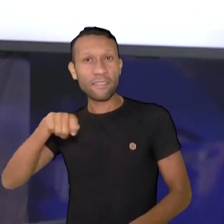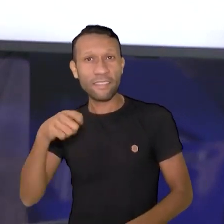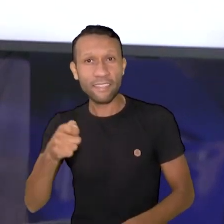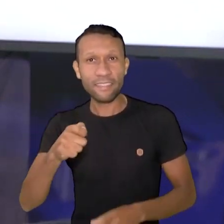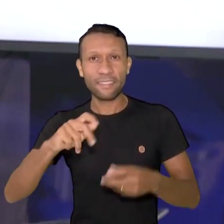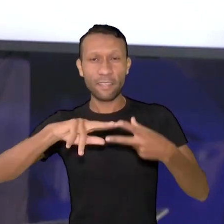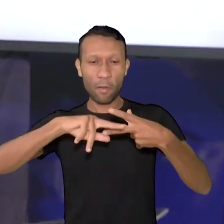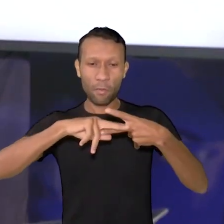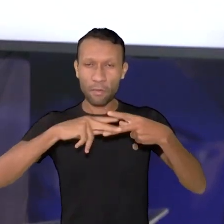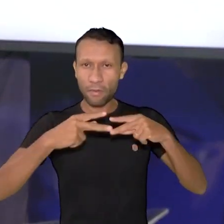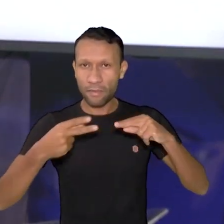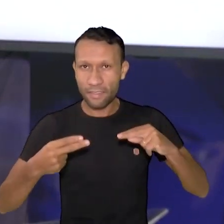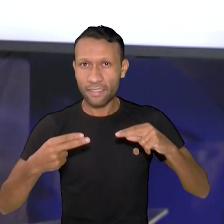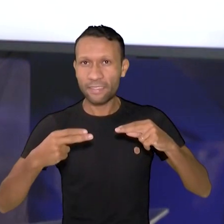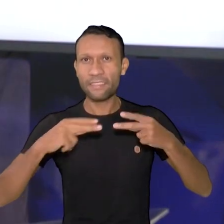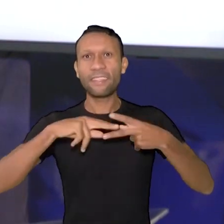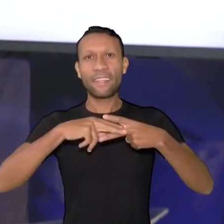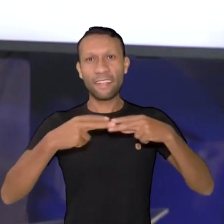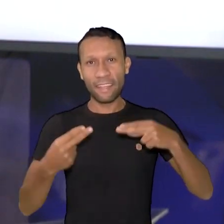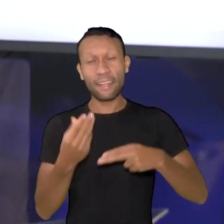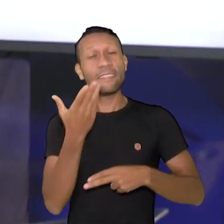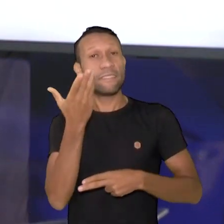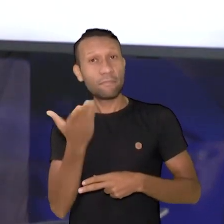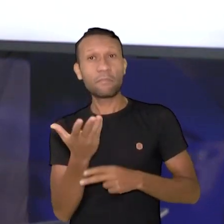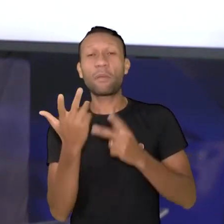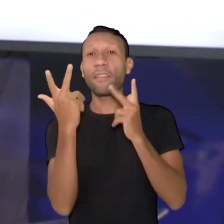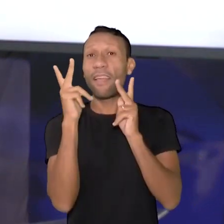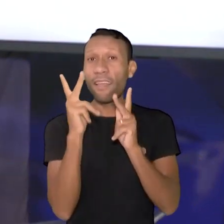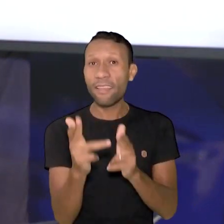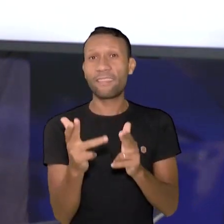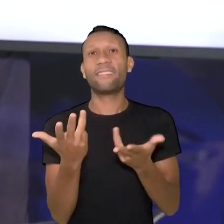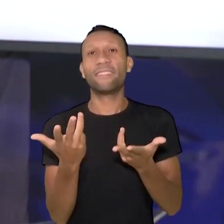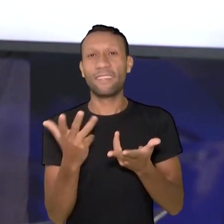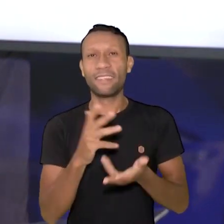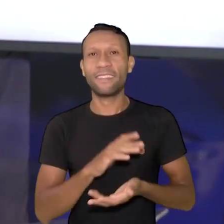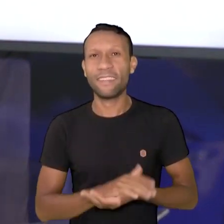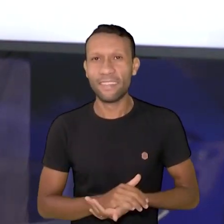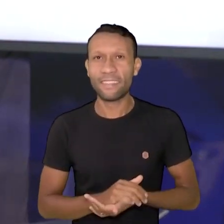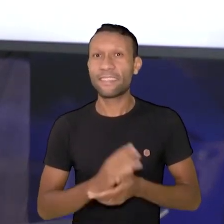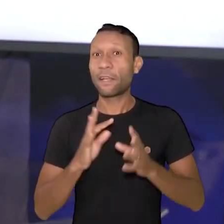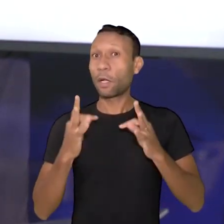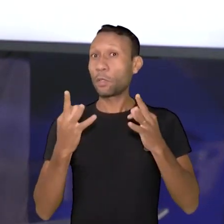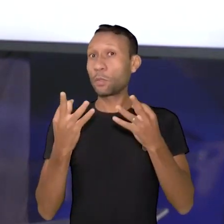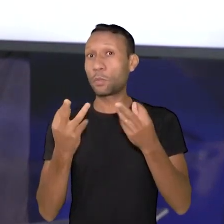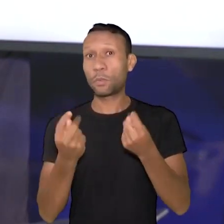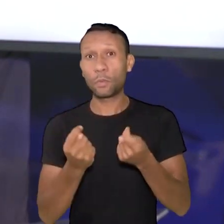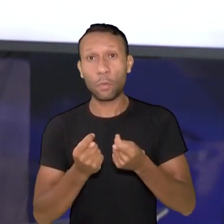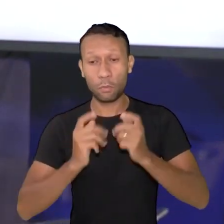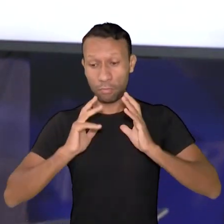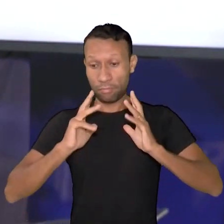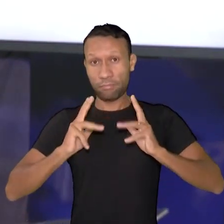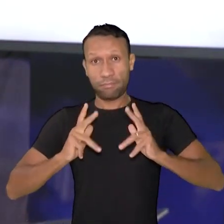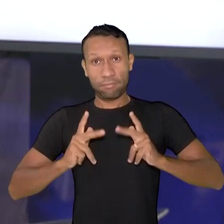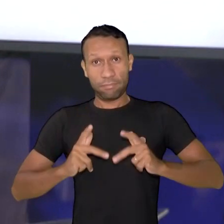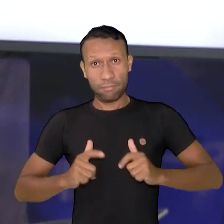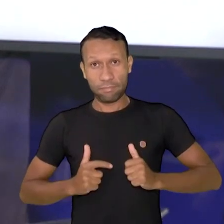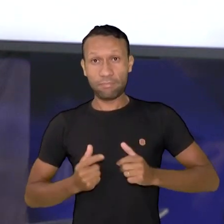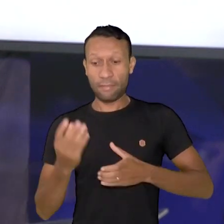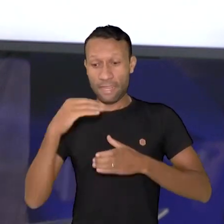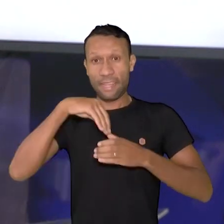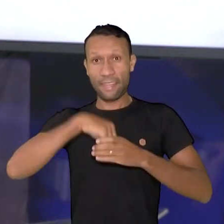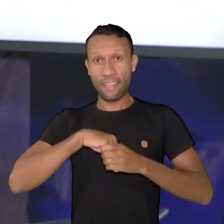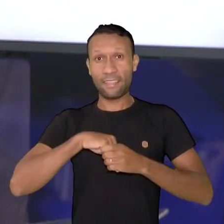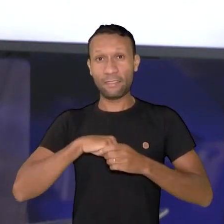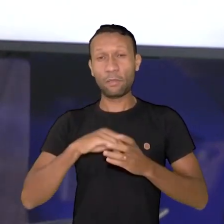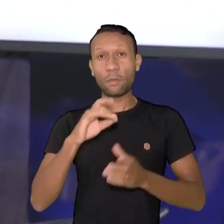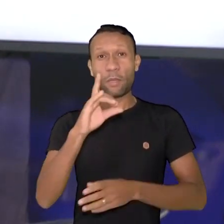lá no núcleo, e ele serve como essa biblioteca genética da gente. Todas as nossas características estão dentro lá do nosso